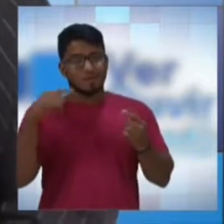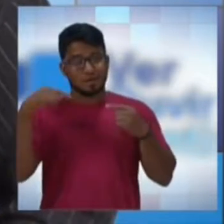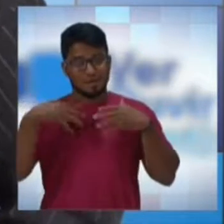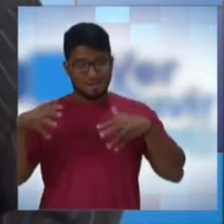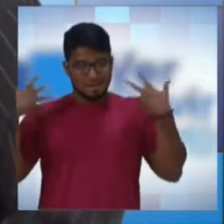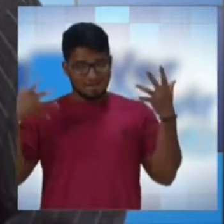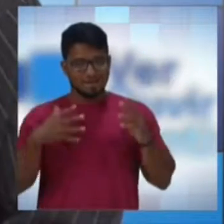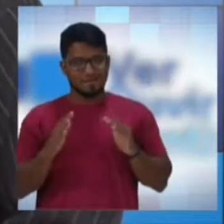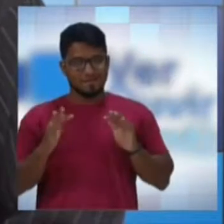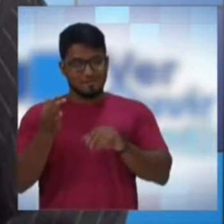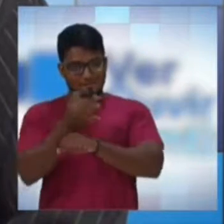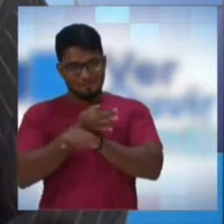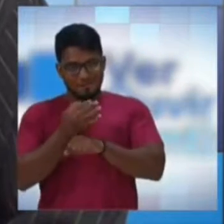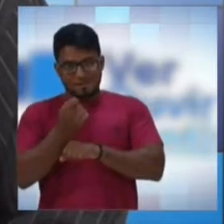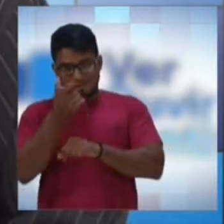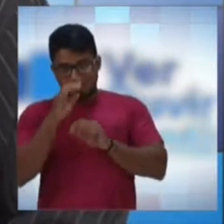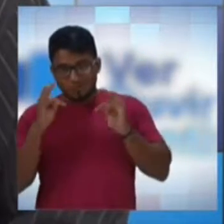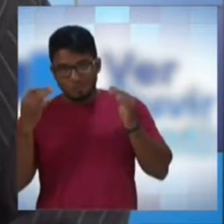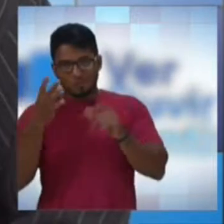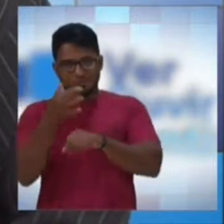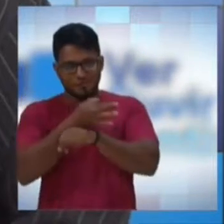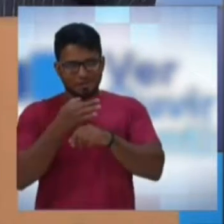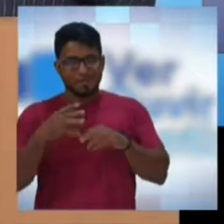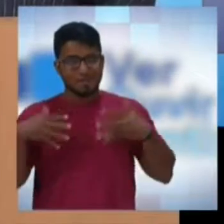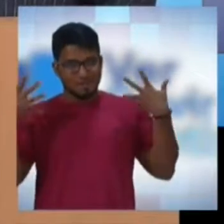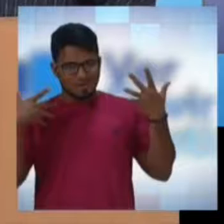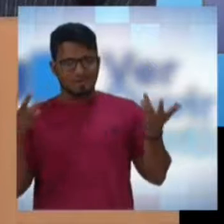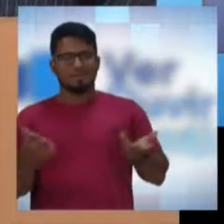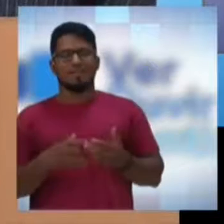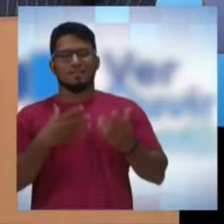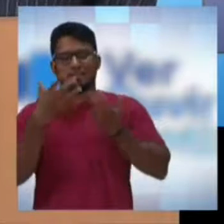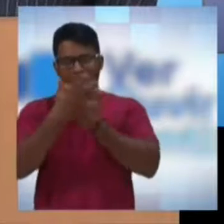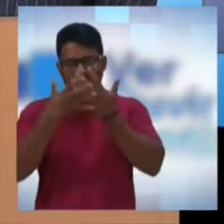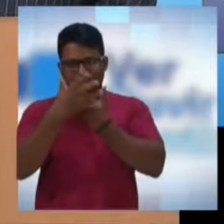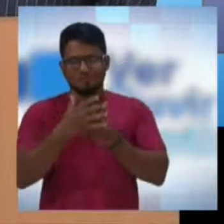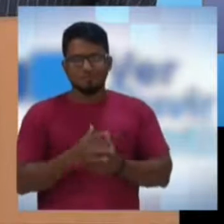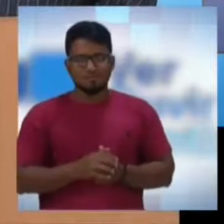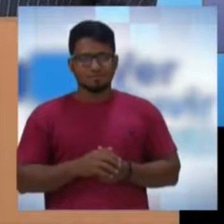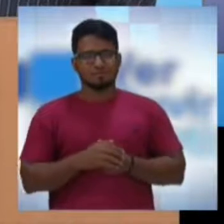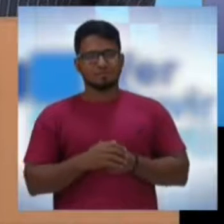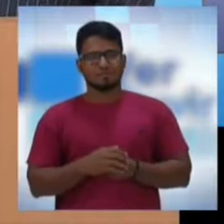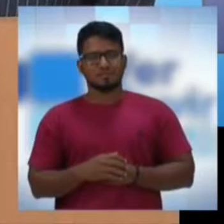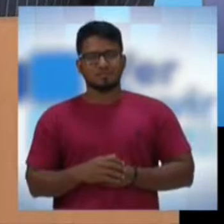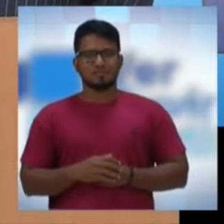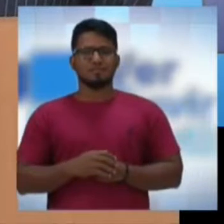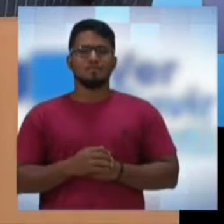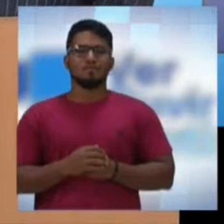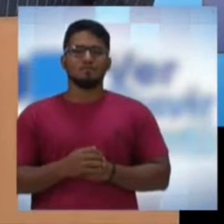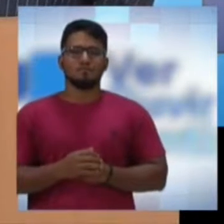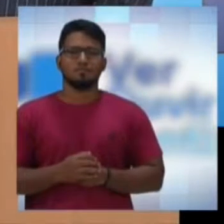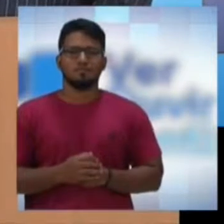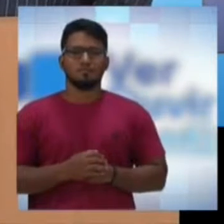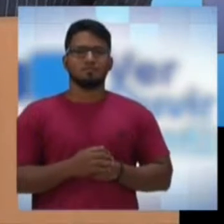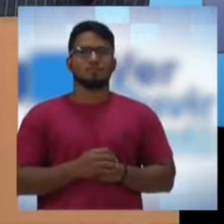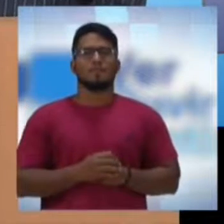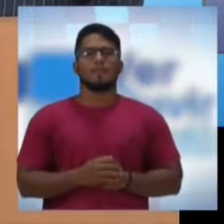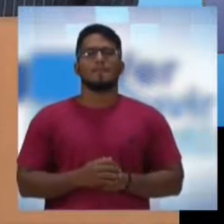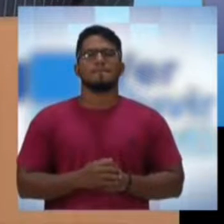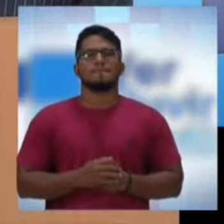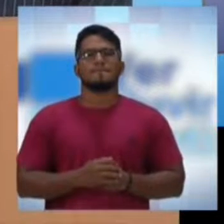esse. Estamos num período de férias, todo mundo entrando de férias, né? Uhum. Vamos lá. Vamos lá. Tocar mais um pouquinho.